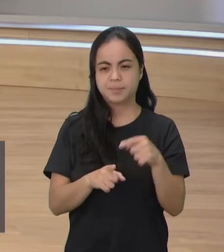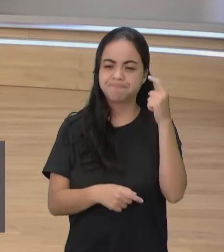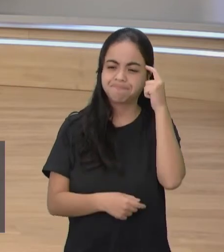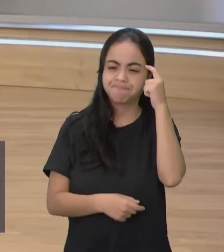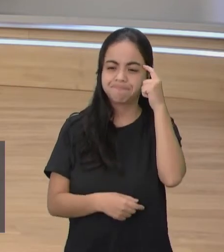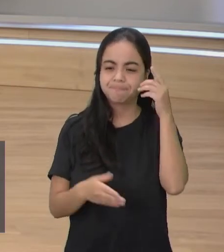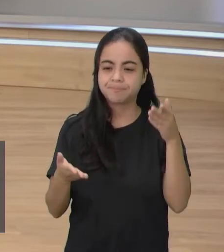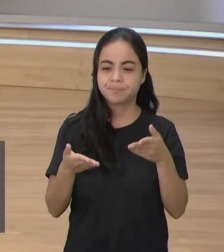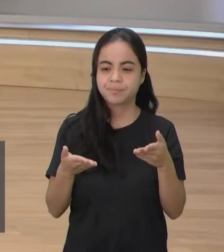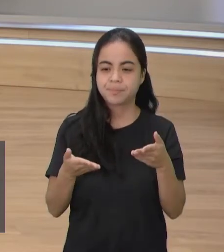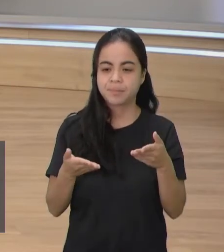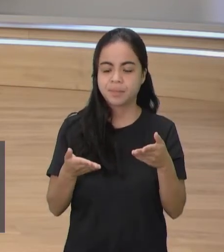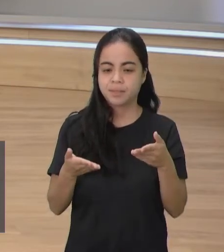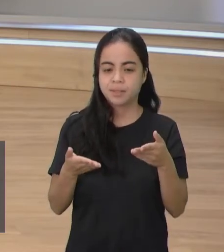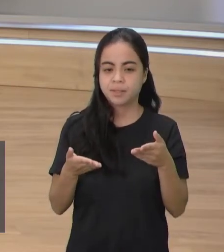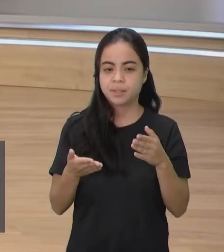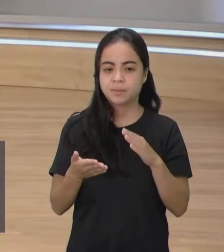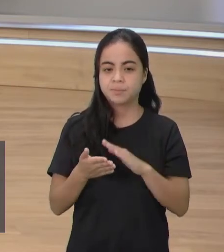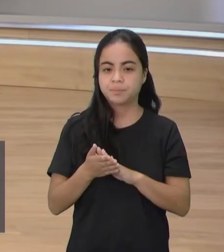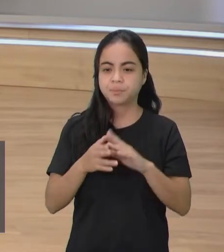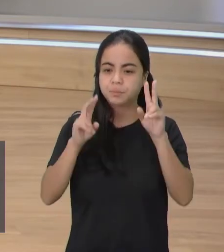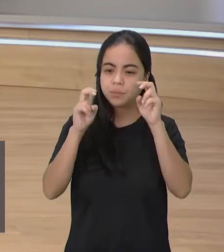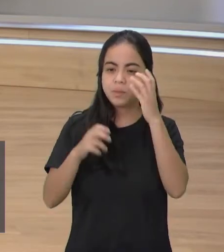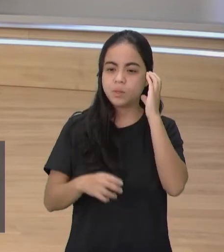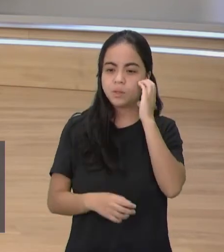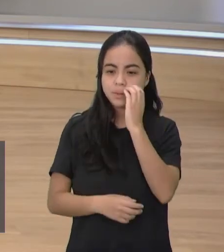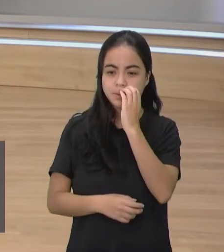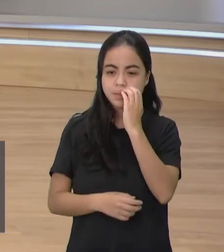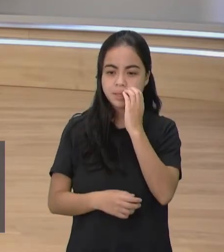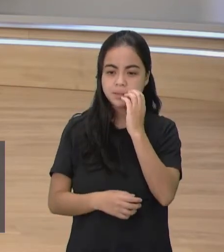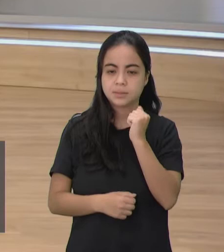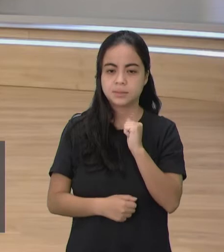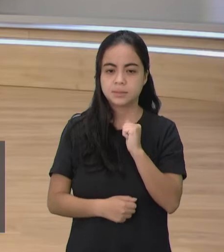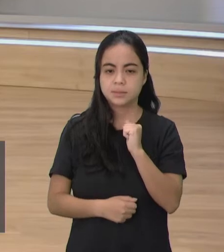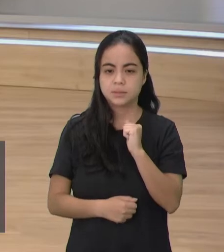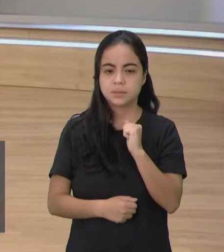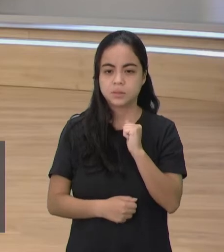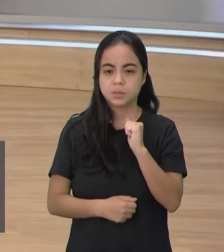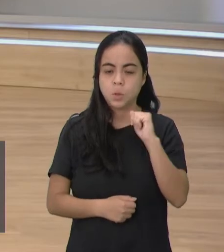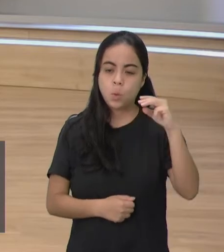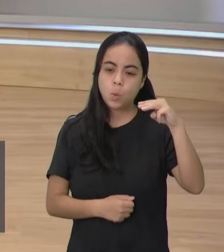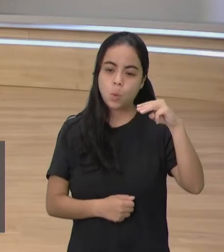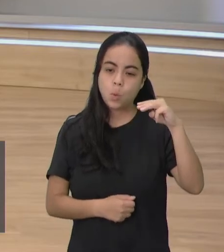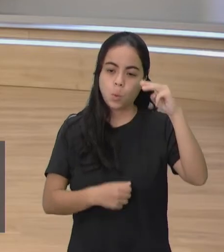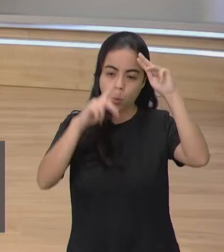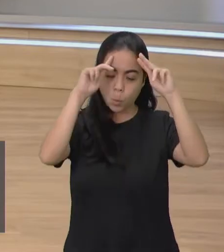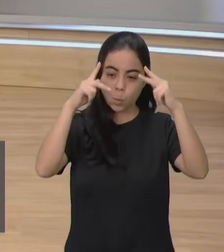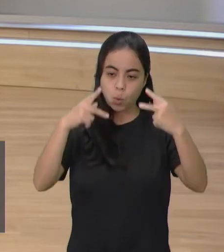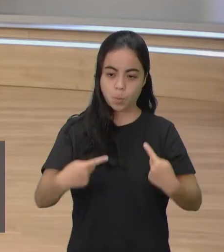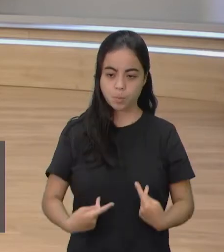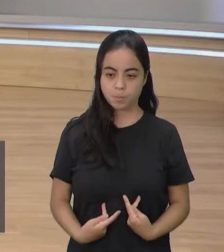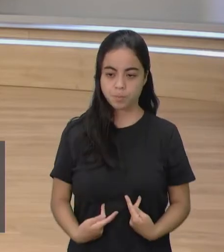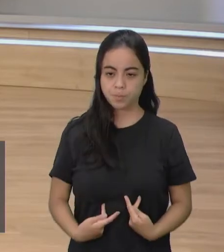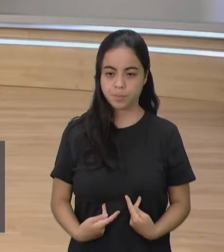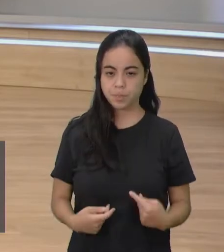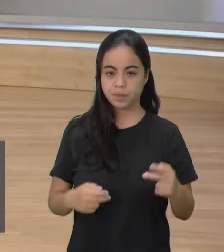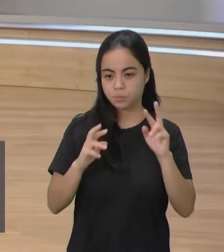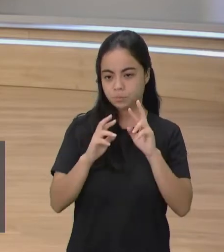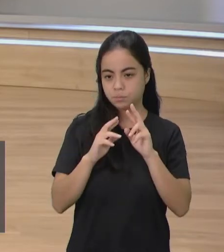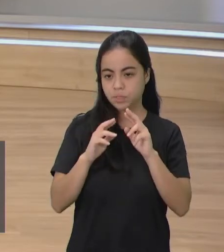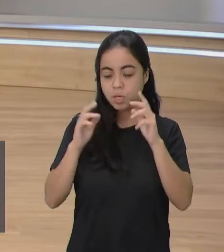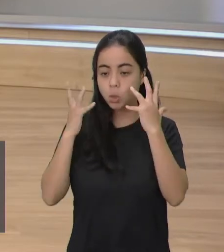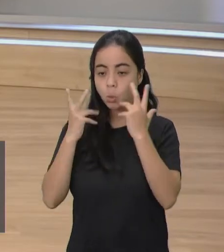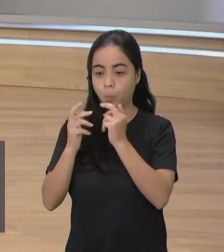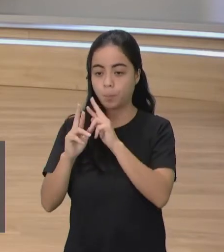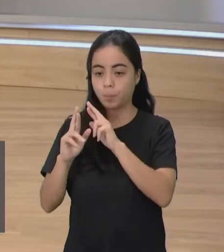aqui, dessa interpretação do Marx, é justamente de que o ser humano, ele, diferente dos outros animais, ele não